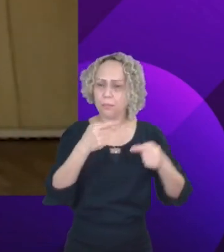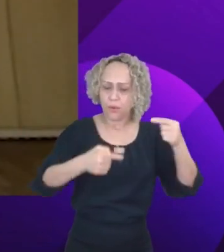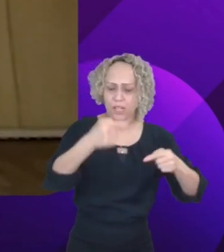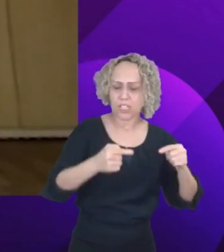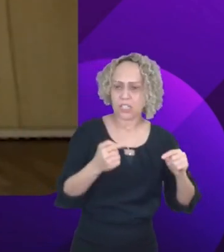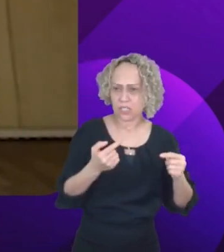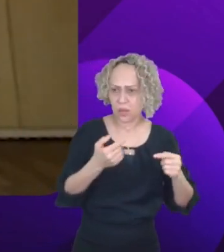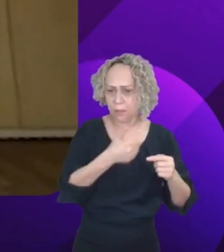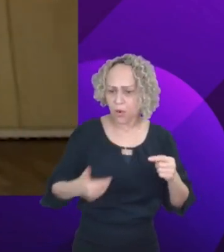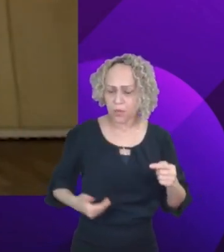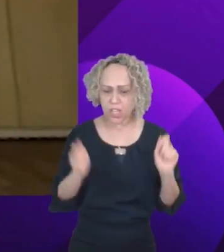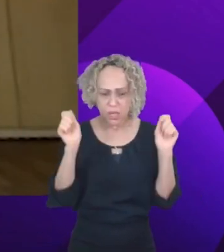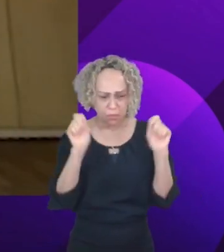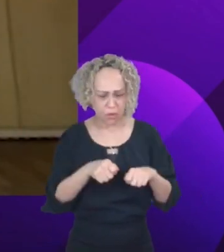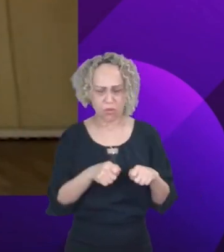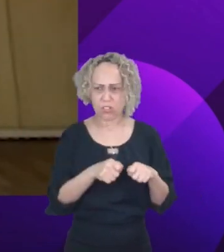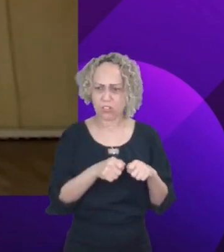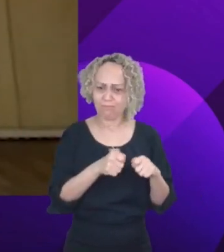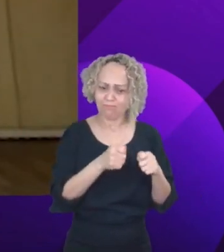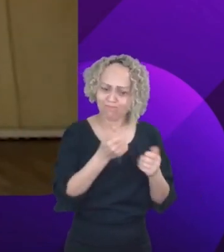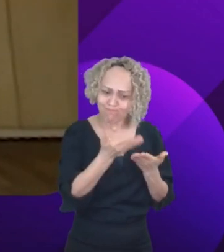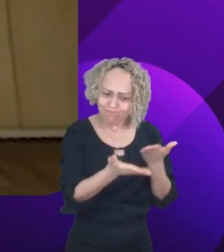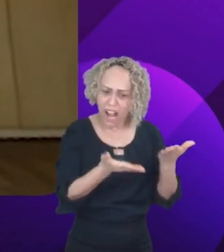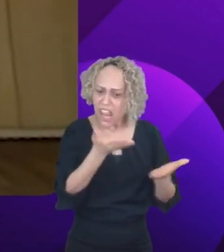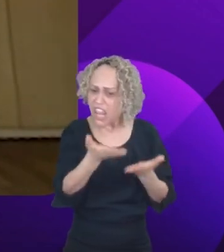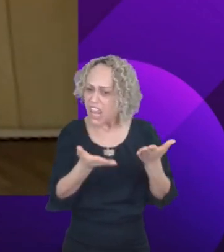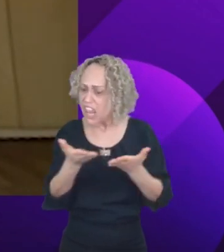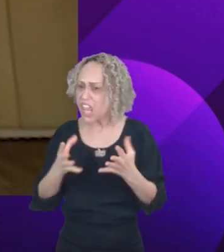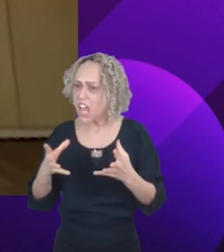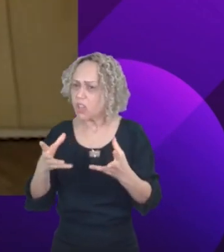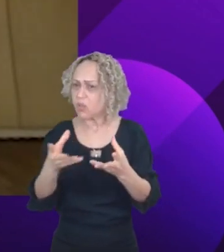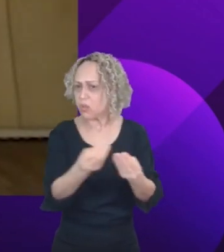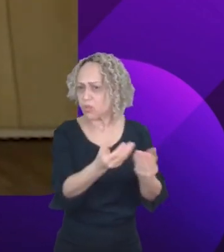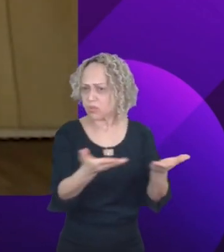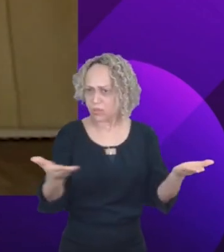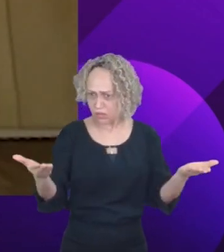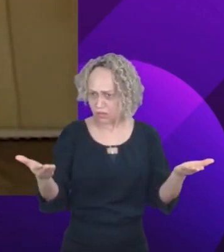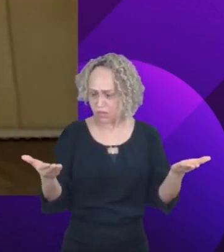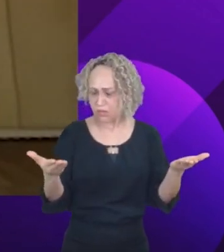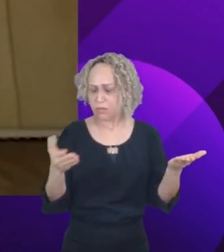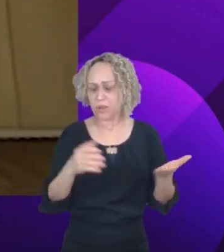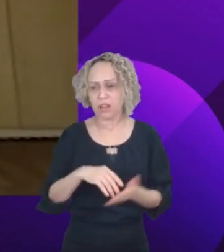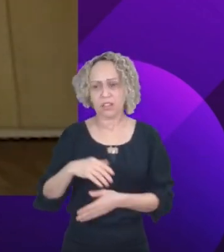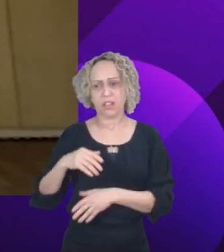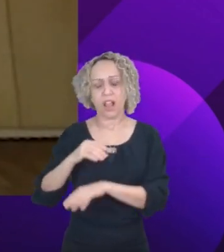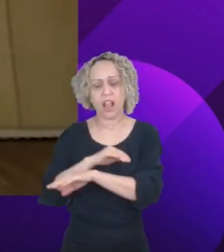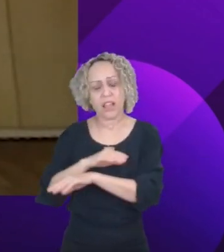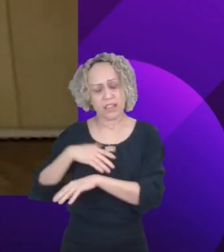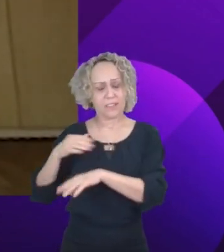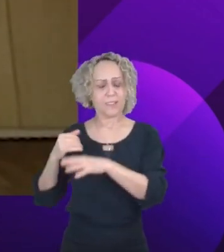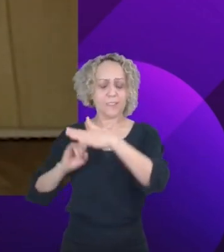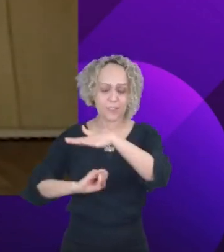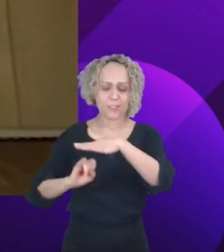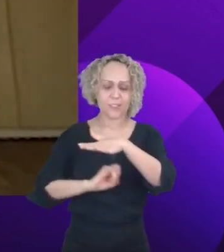essa institucionalidade, que deem conta também de quebrar com esse processo histórico de racismo